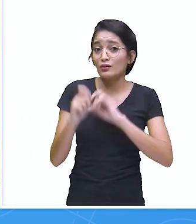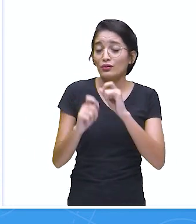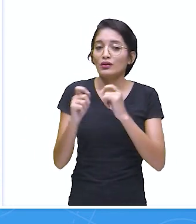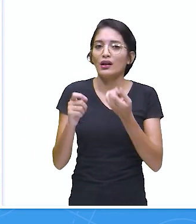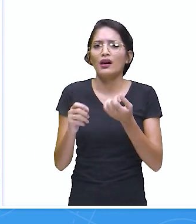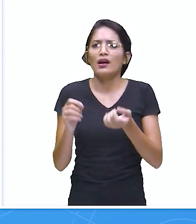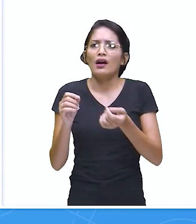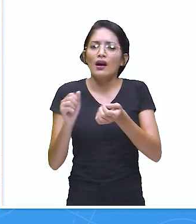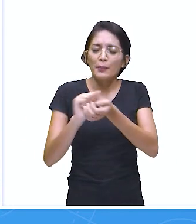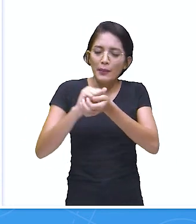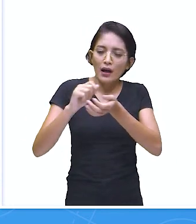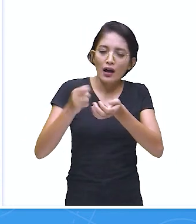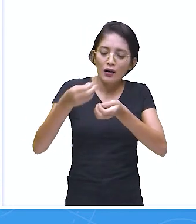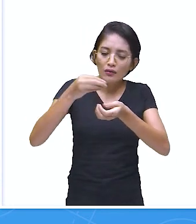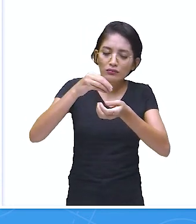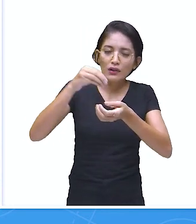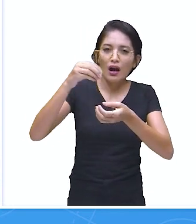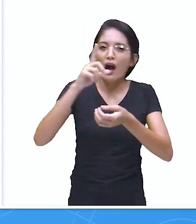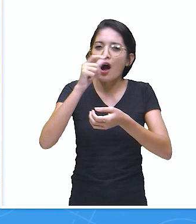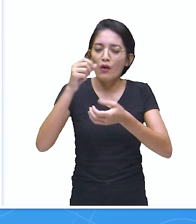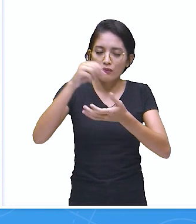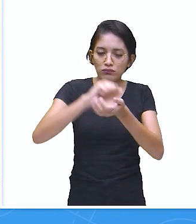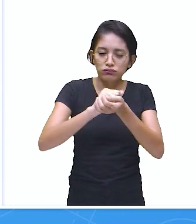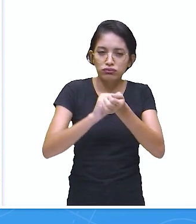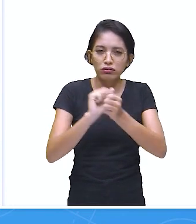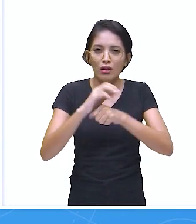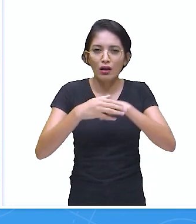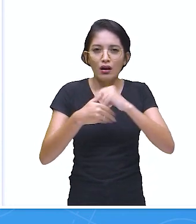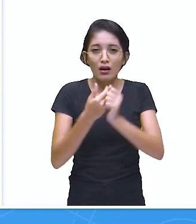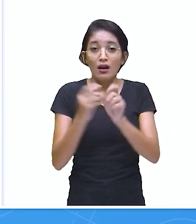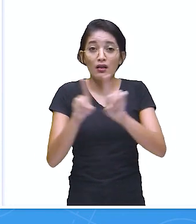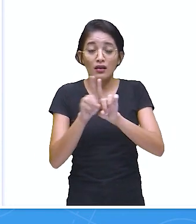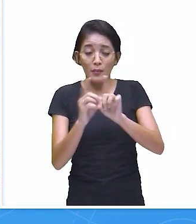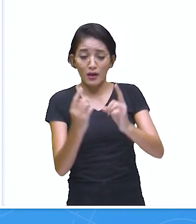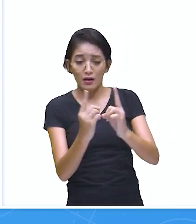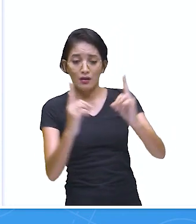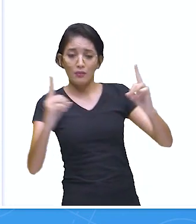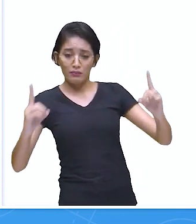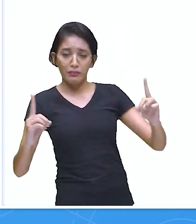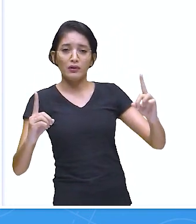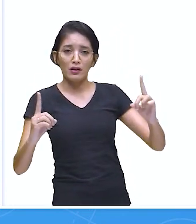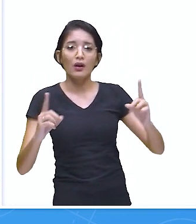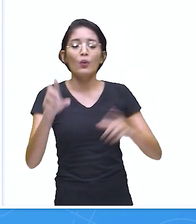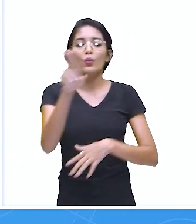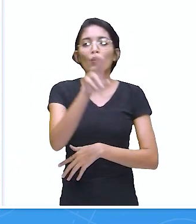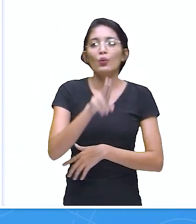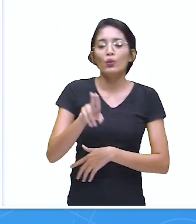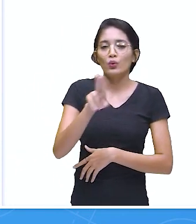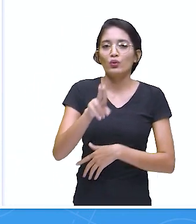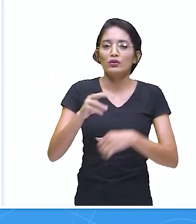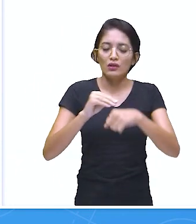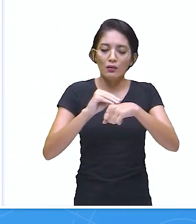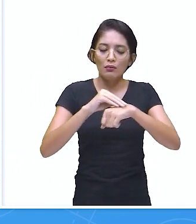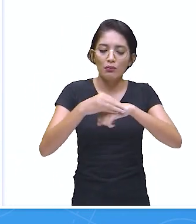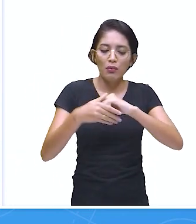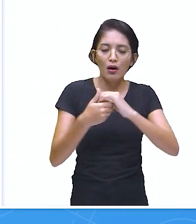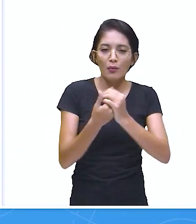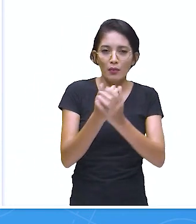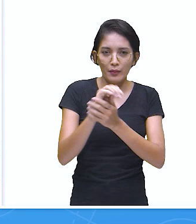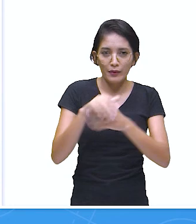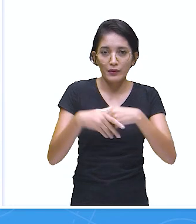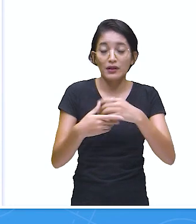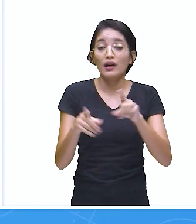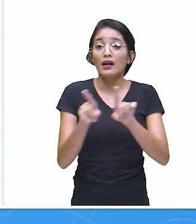Lavar sempre a mão, manter o distanciamento social, usar álcool em gel